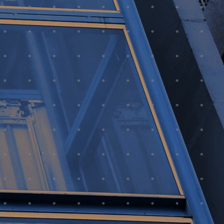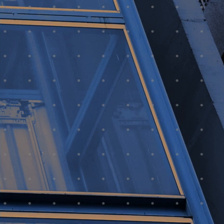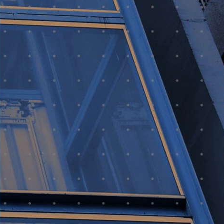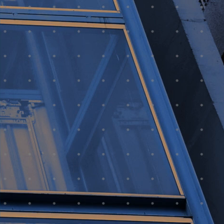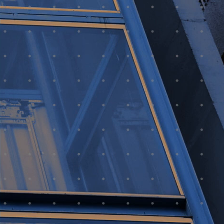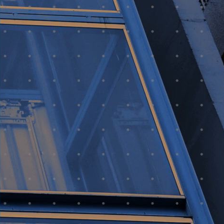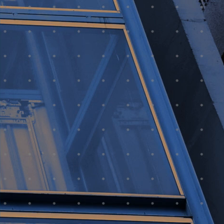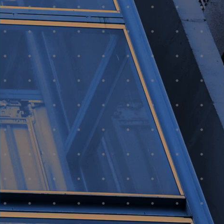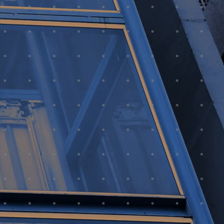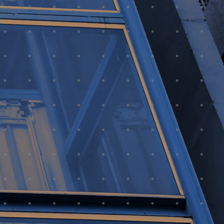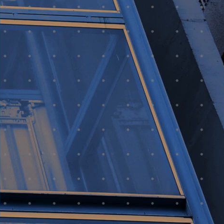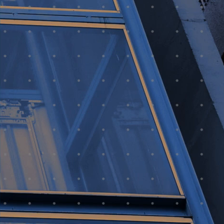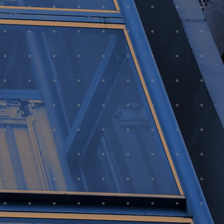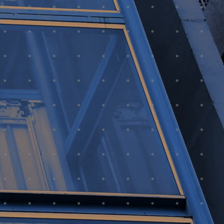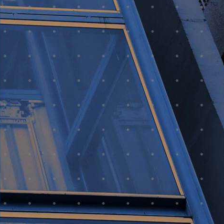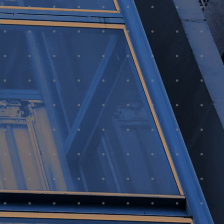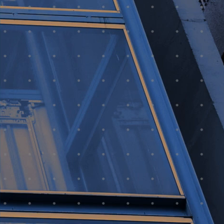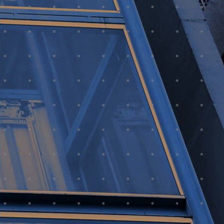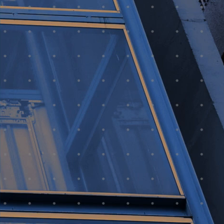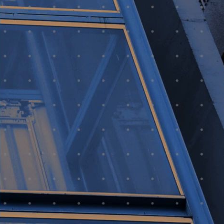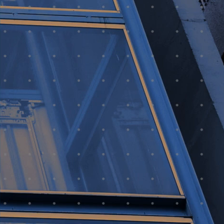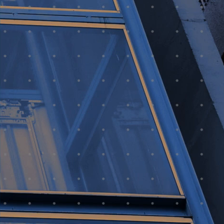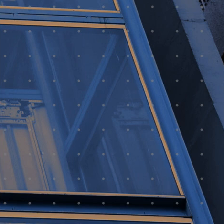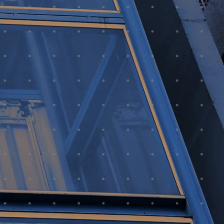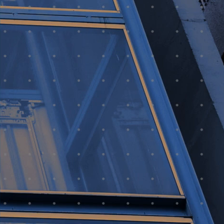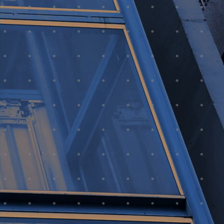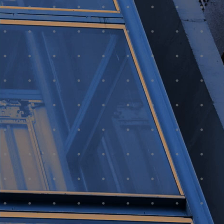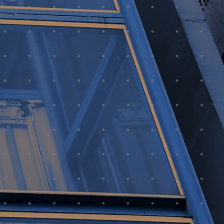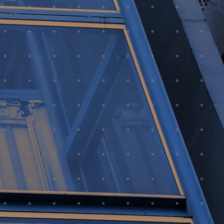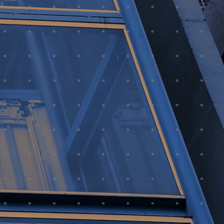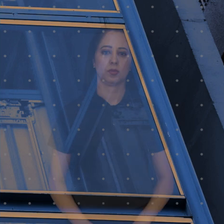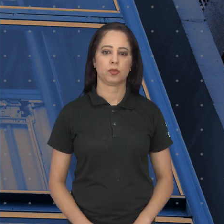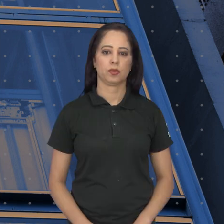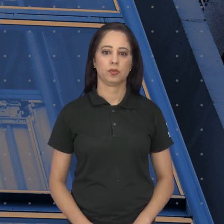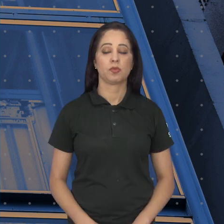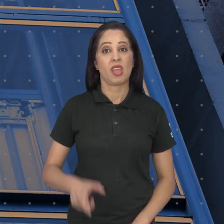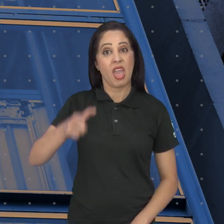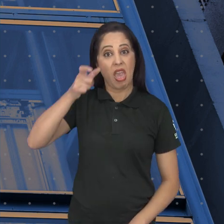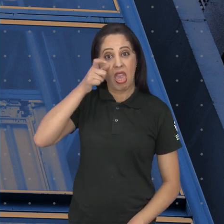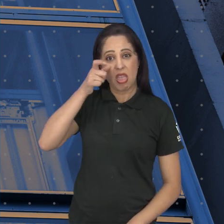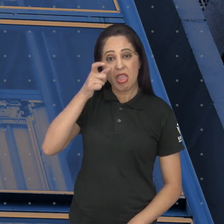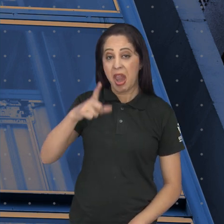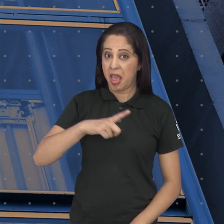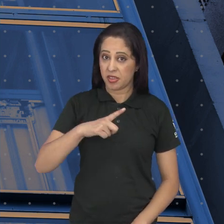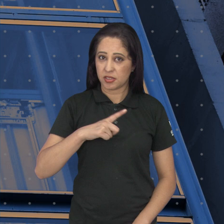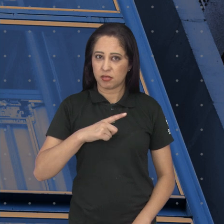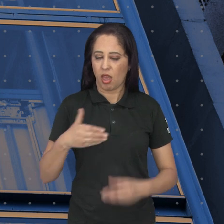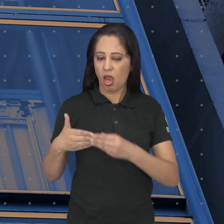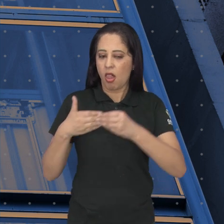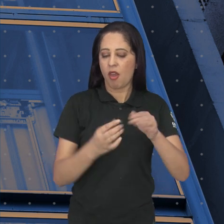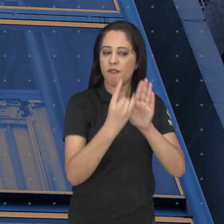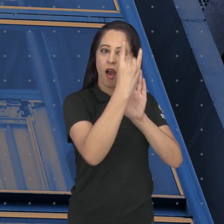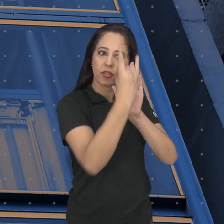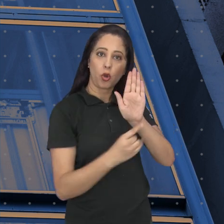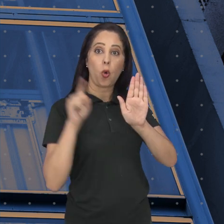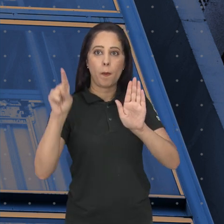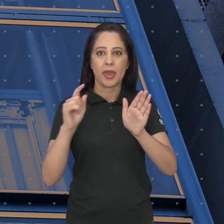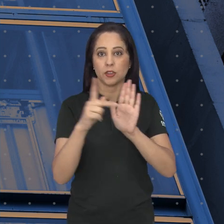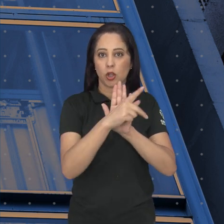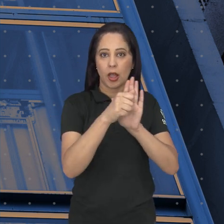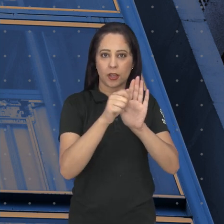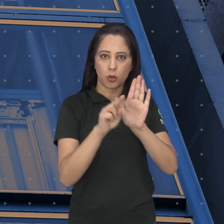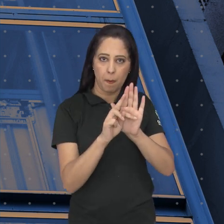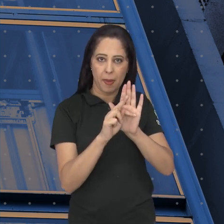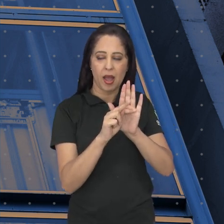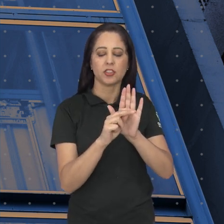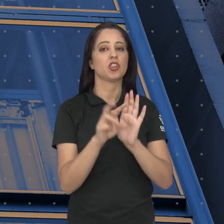cargos de operador de telemarketing e atendente de lanchonete. Para se candidatar é fácil, é só comparecer ao PAT, levando o